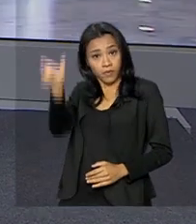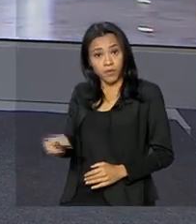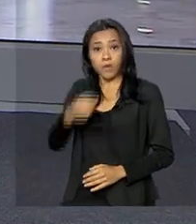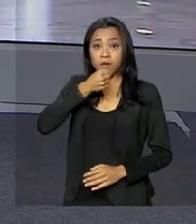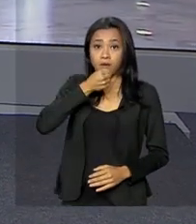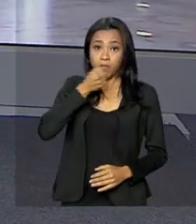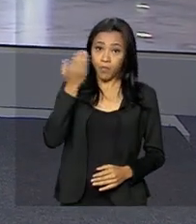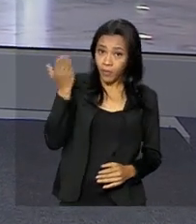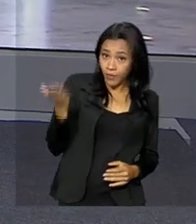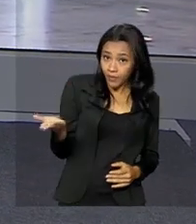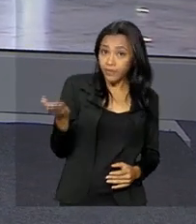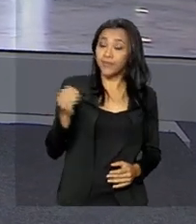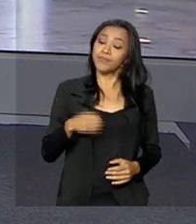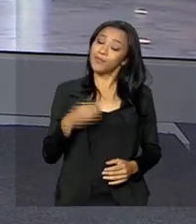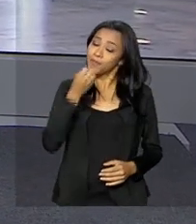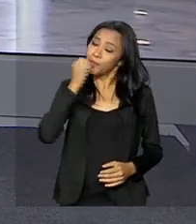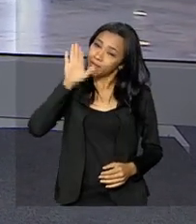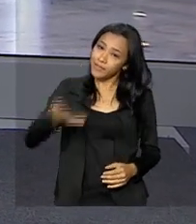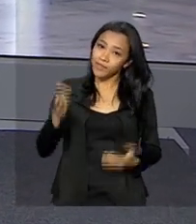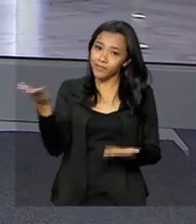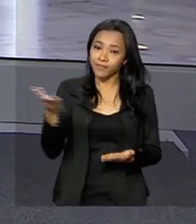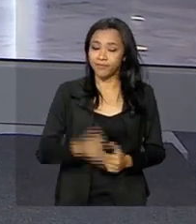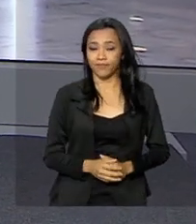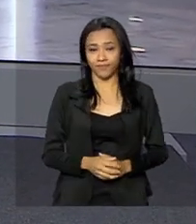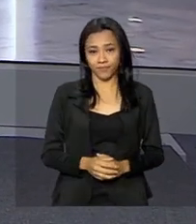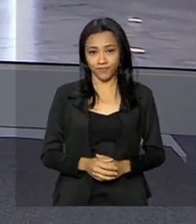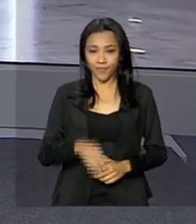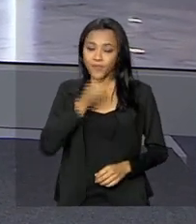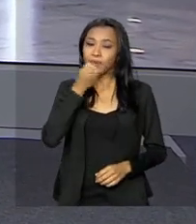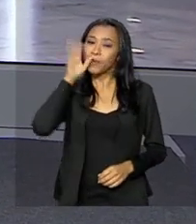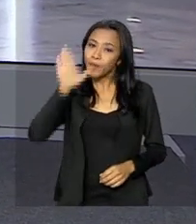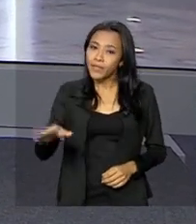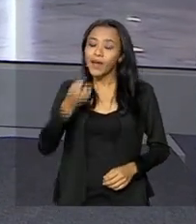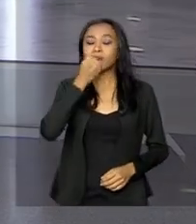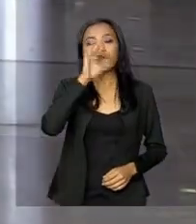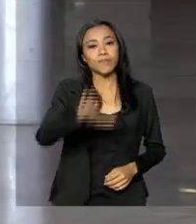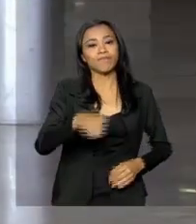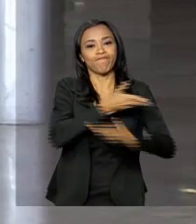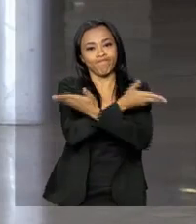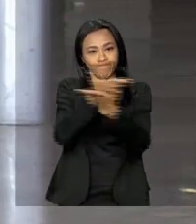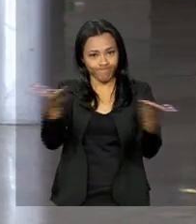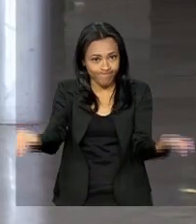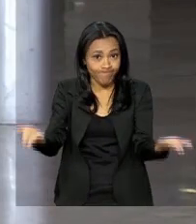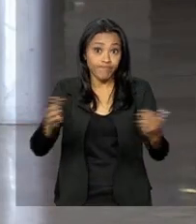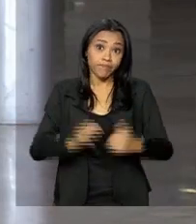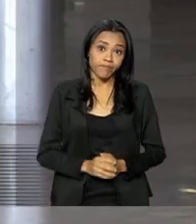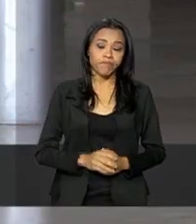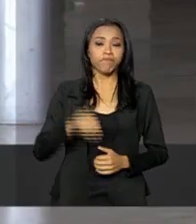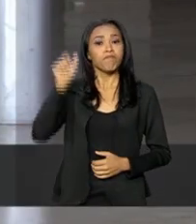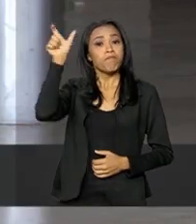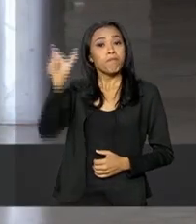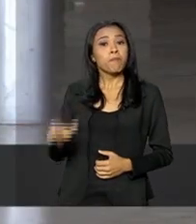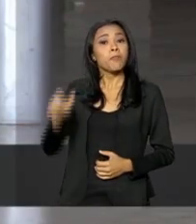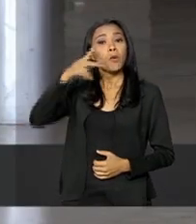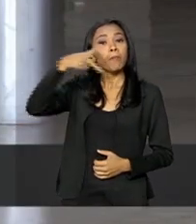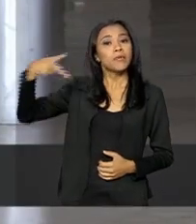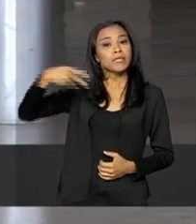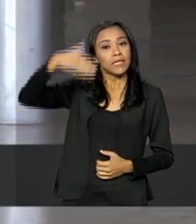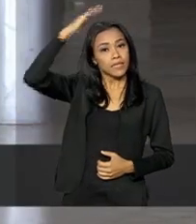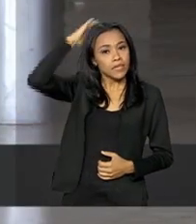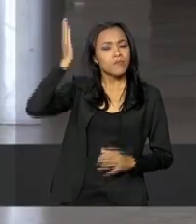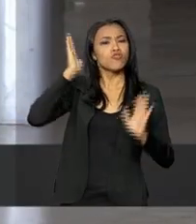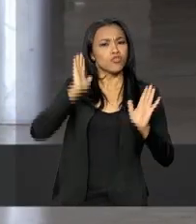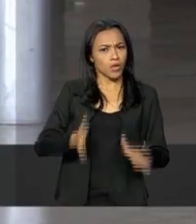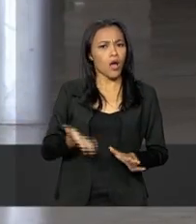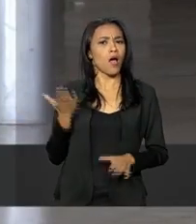ney pereira o lanac boa tarde pra você boa tarde renata boa tarde a todos olham renato o presidente michel temer já esteve